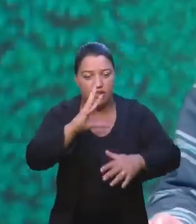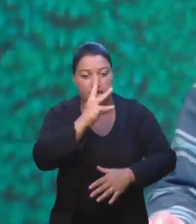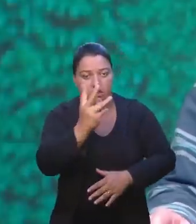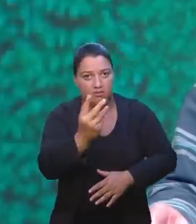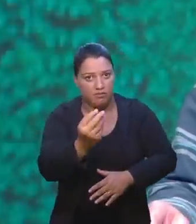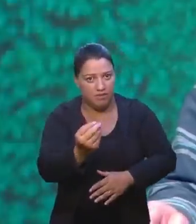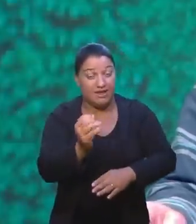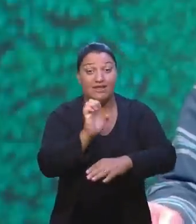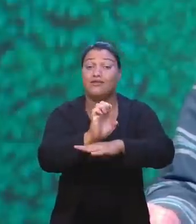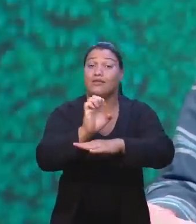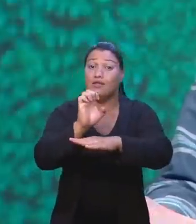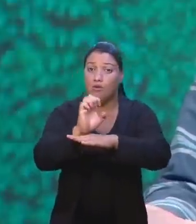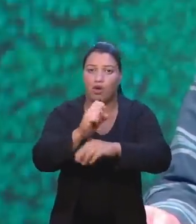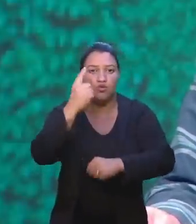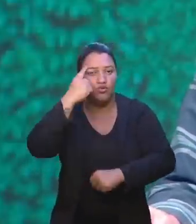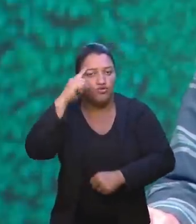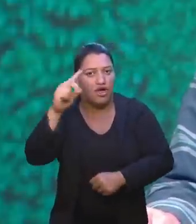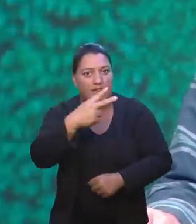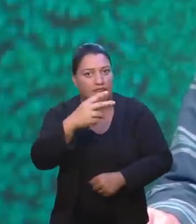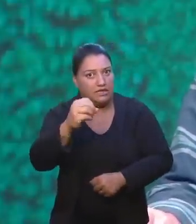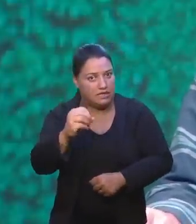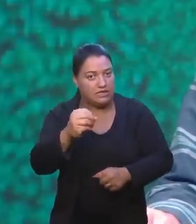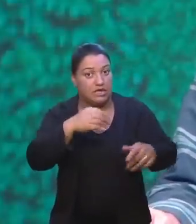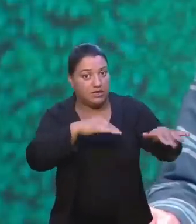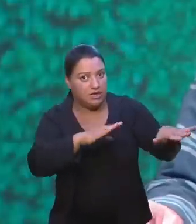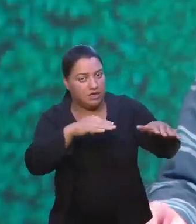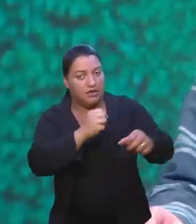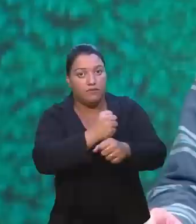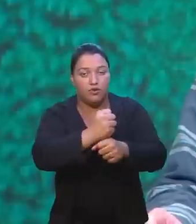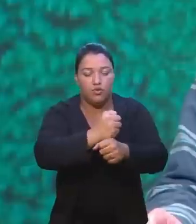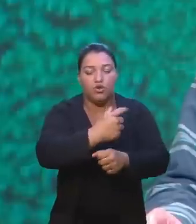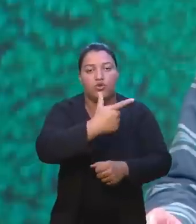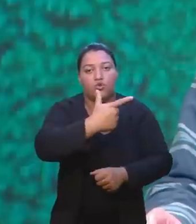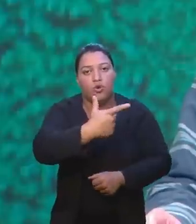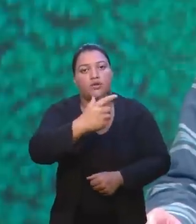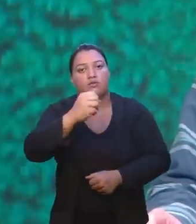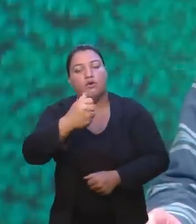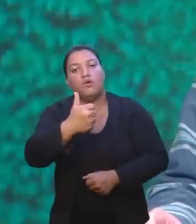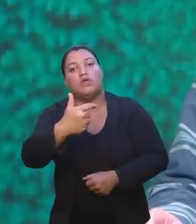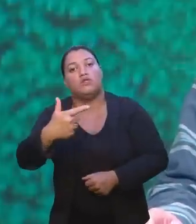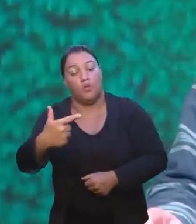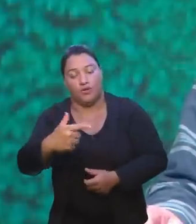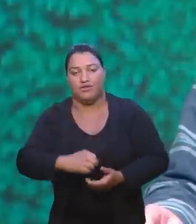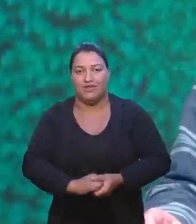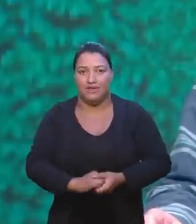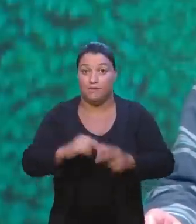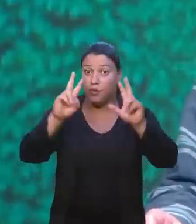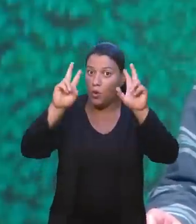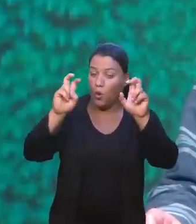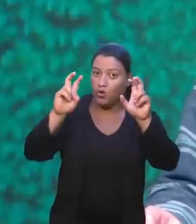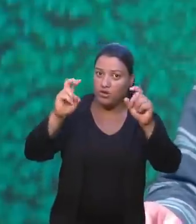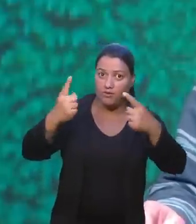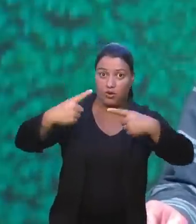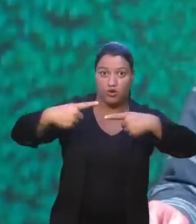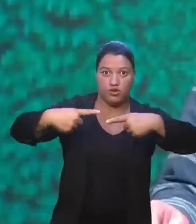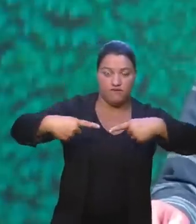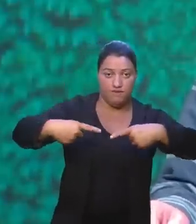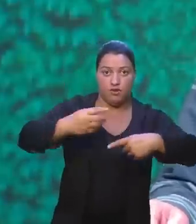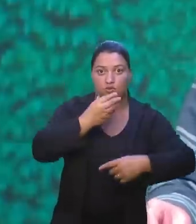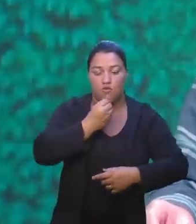a partir de 30 de setembro de 2012. Com o tema Os Desafios do Homem de